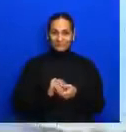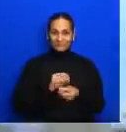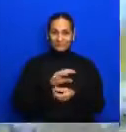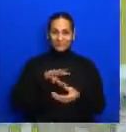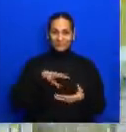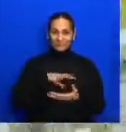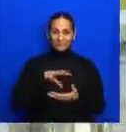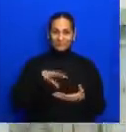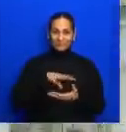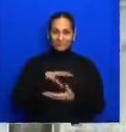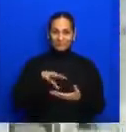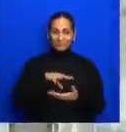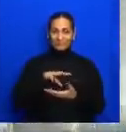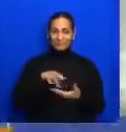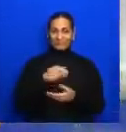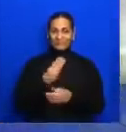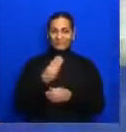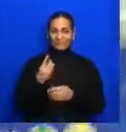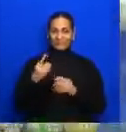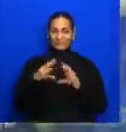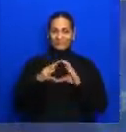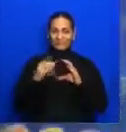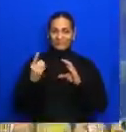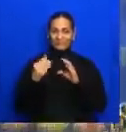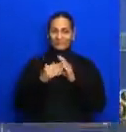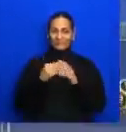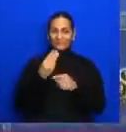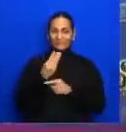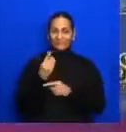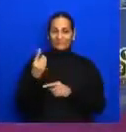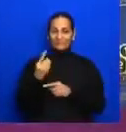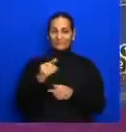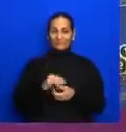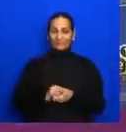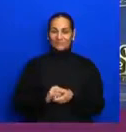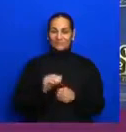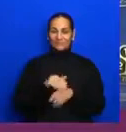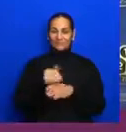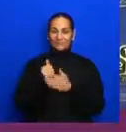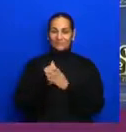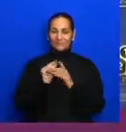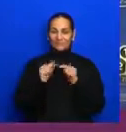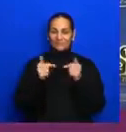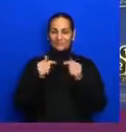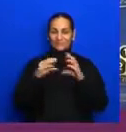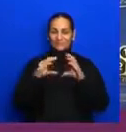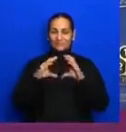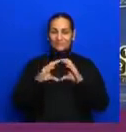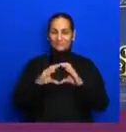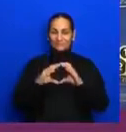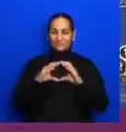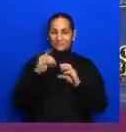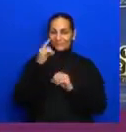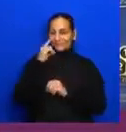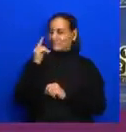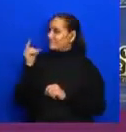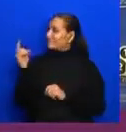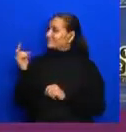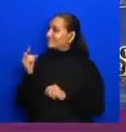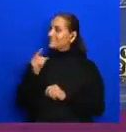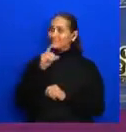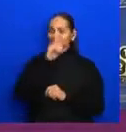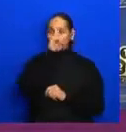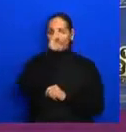Globo carregado, embaralhando. 31 bolas numeradas de 01 a 31. Vem sorte, vem sorte, vem sorte.